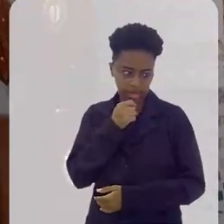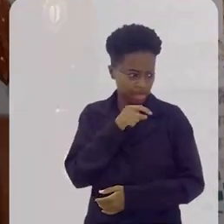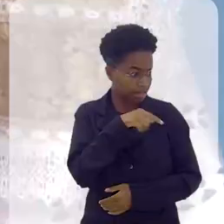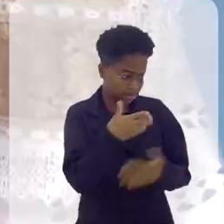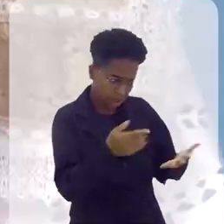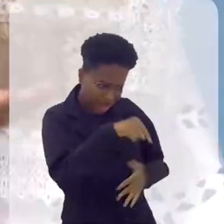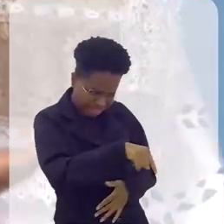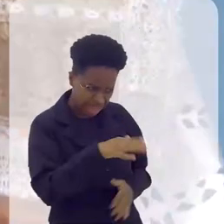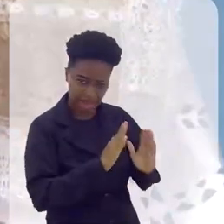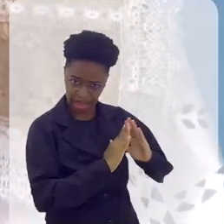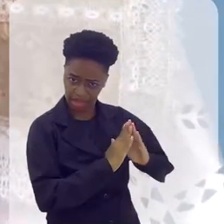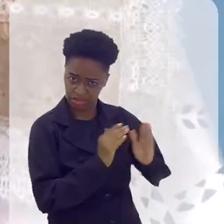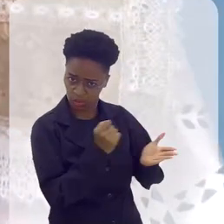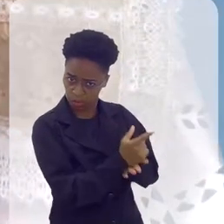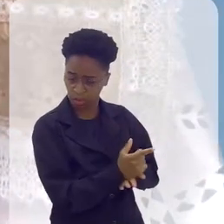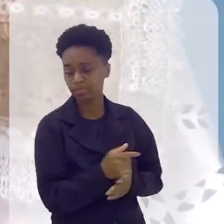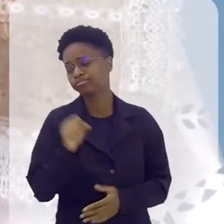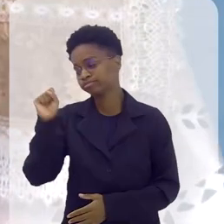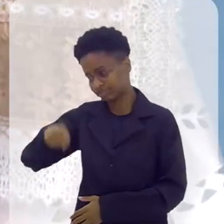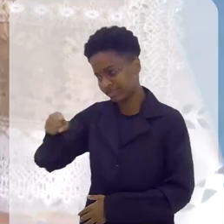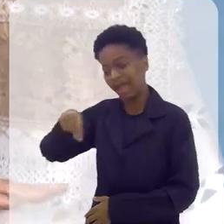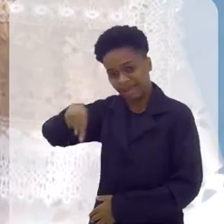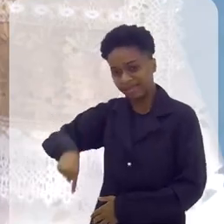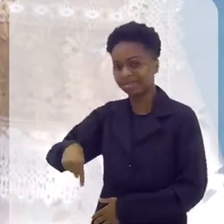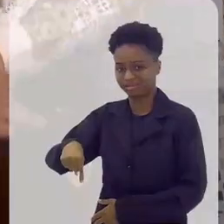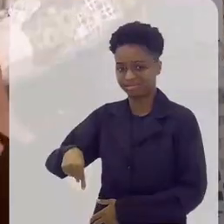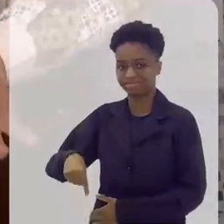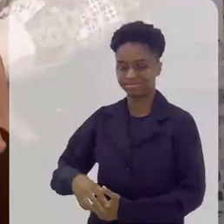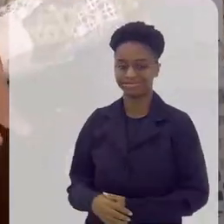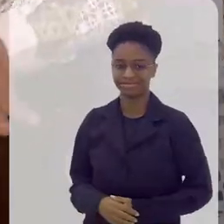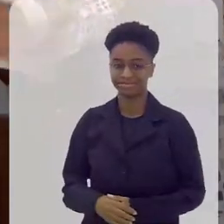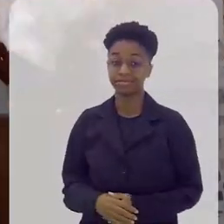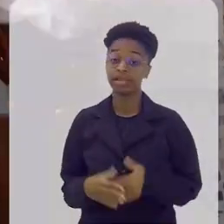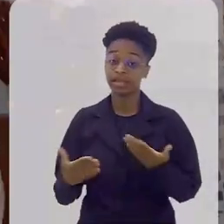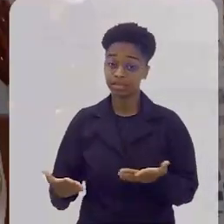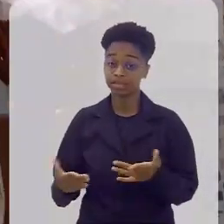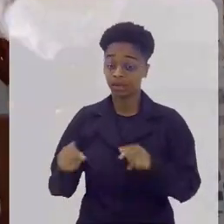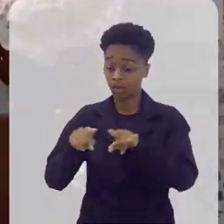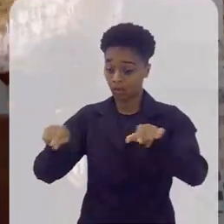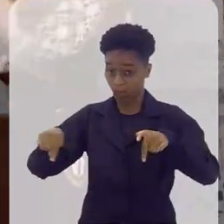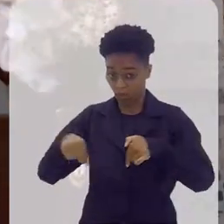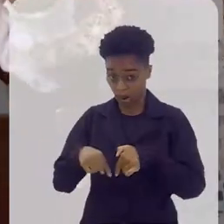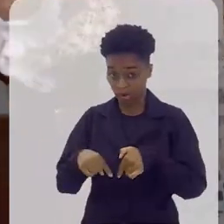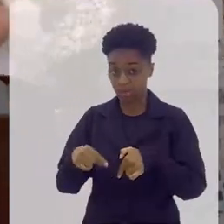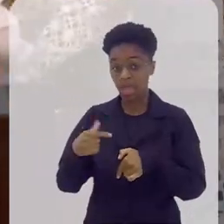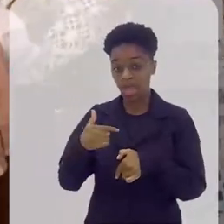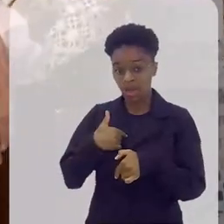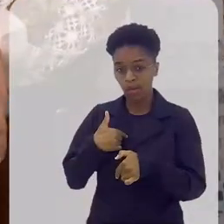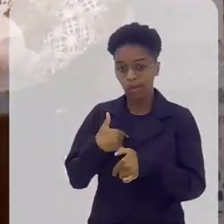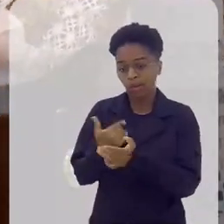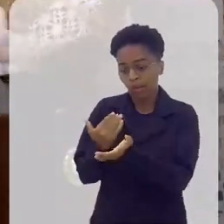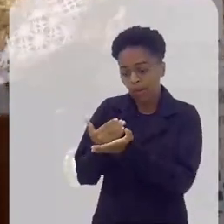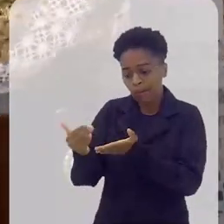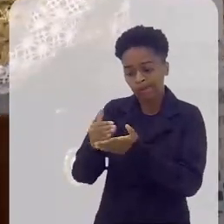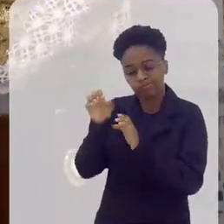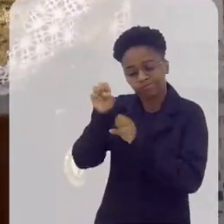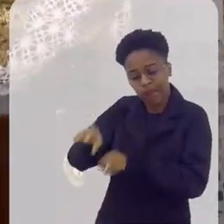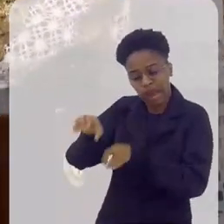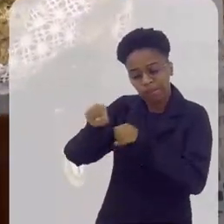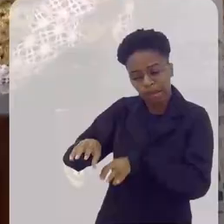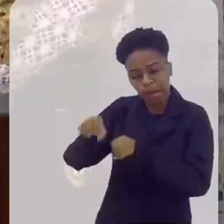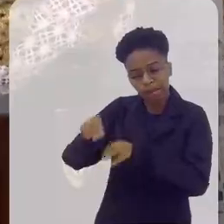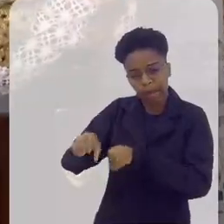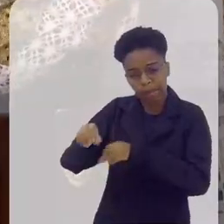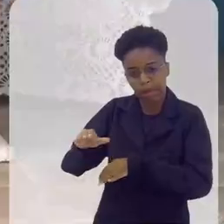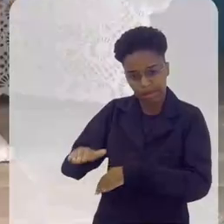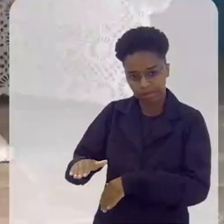pessoas são iniciadas. Ah, então foi essa casa que ela comprou? Esta casa ela comprou. E neste quarto, onde eu inicio os meus